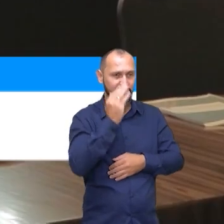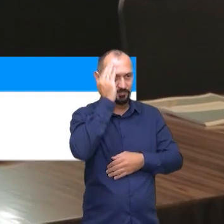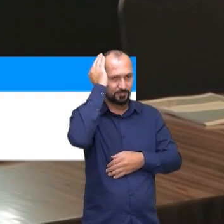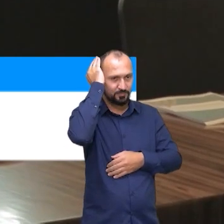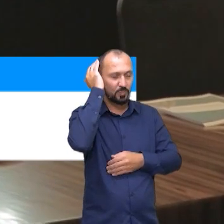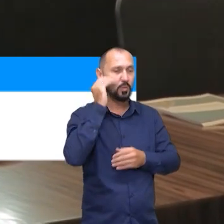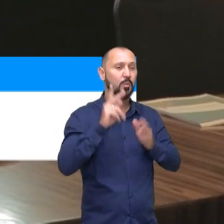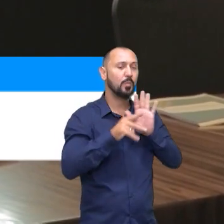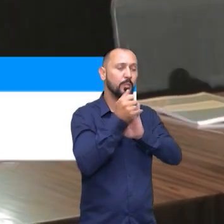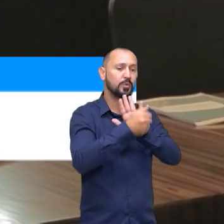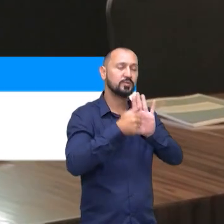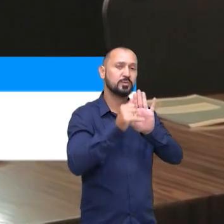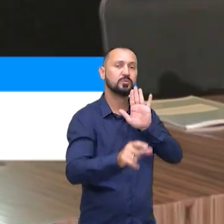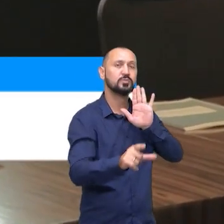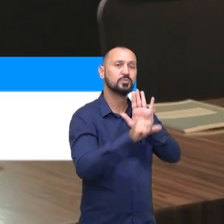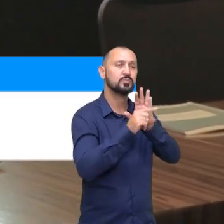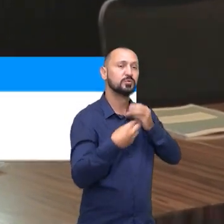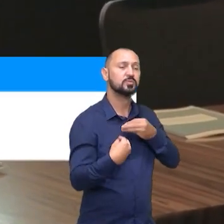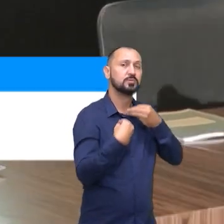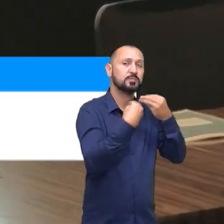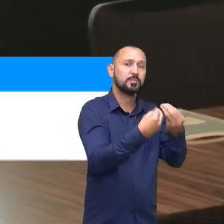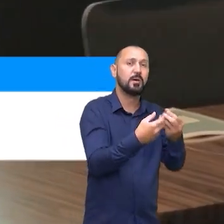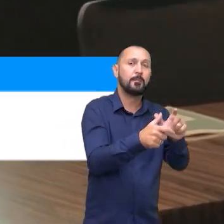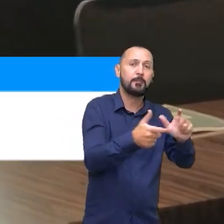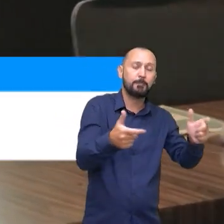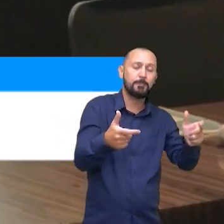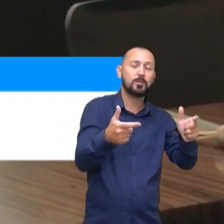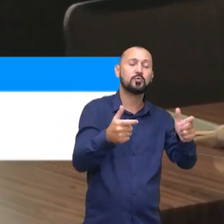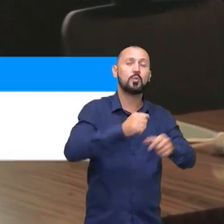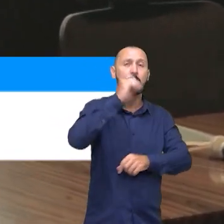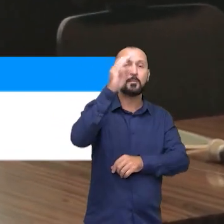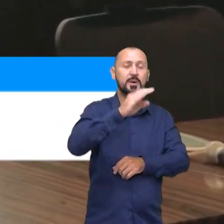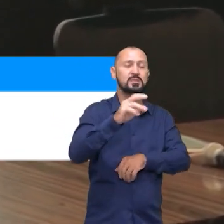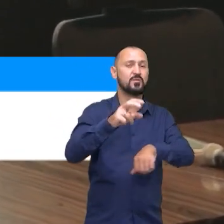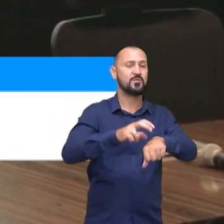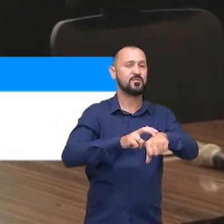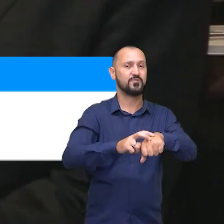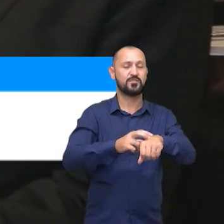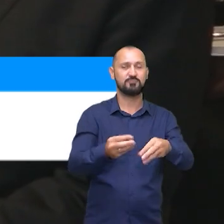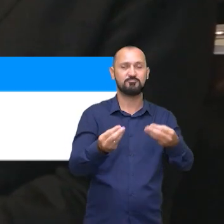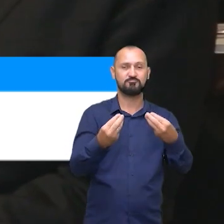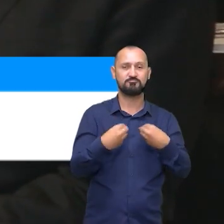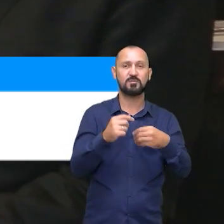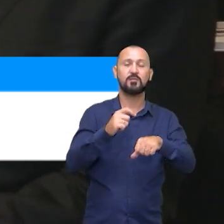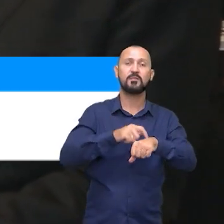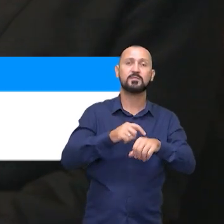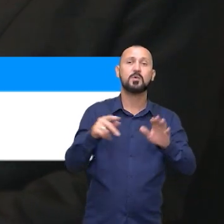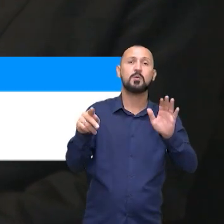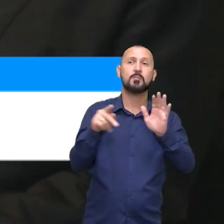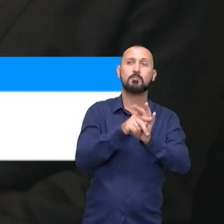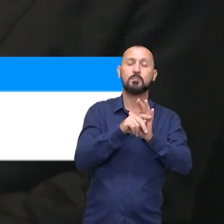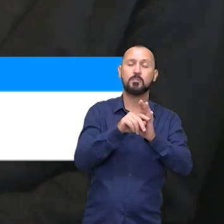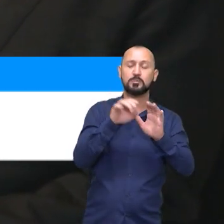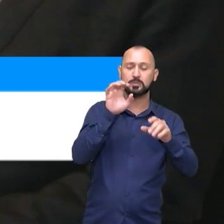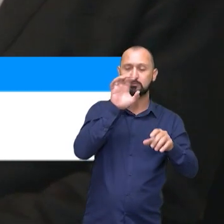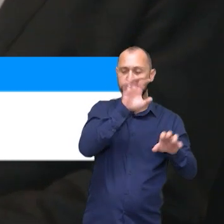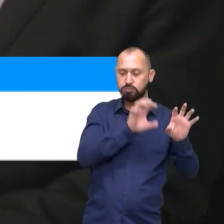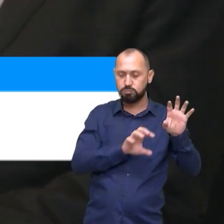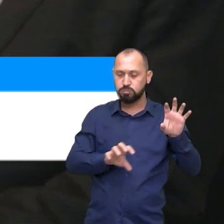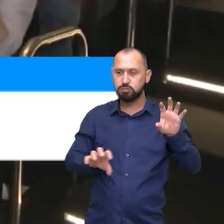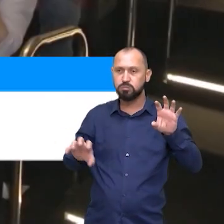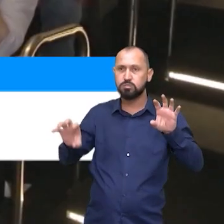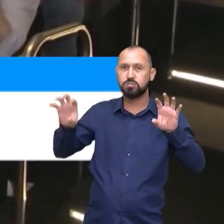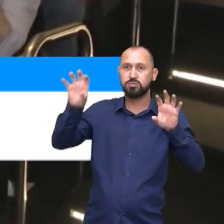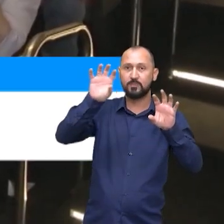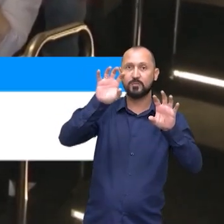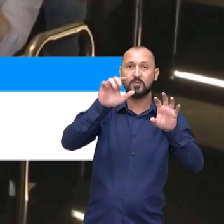Reinaldo Azambuja projeto de lei que inclui o Estado na criação do Consórcio Brasil Verde. O mesmo será uma autarquia